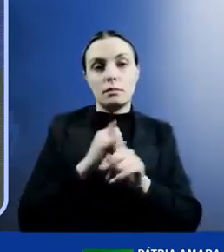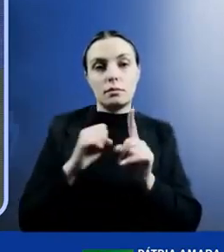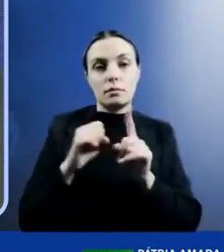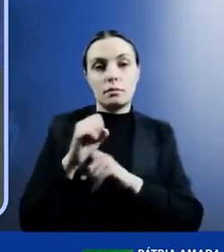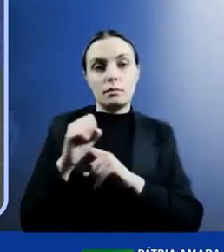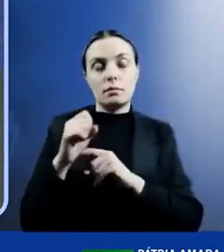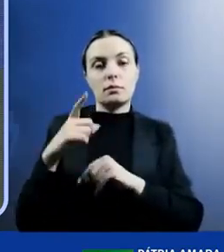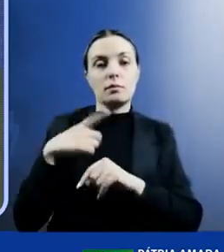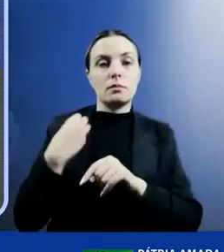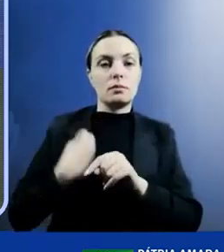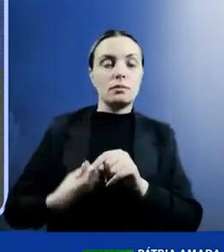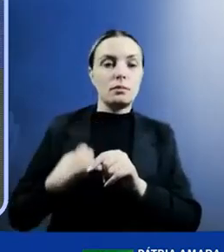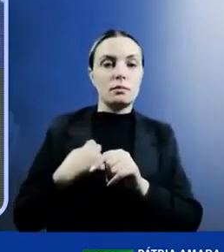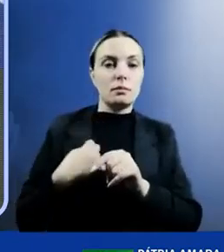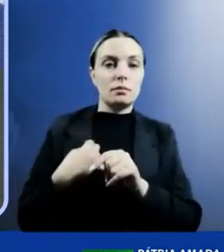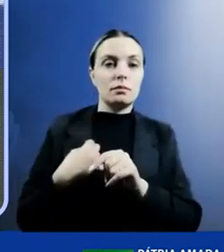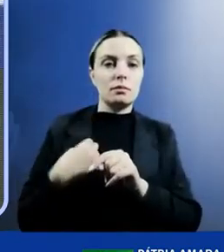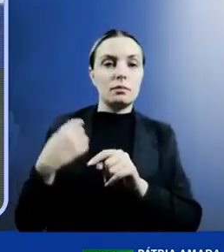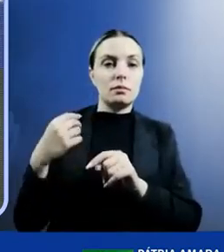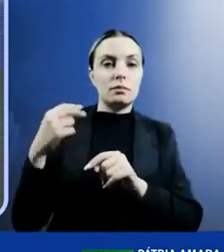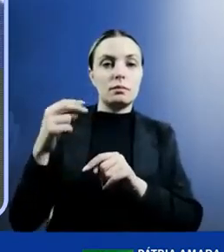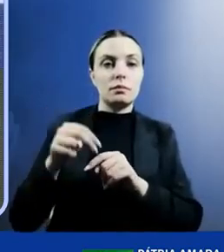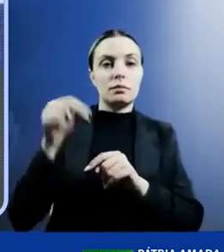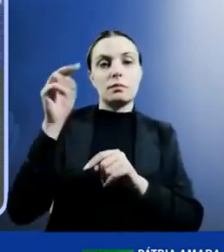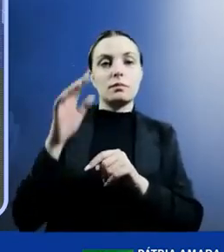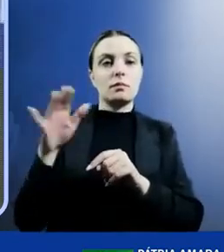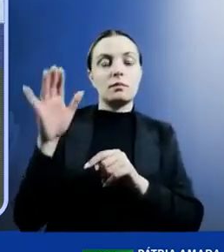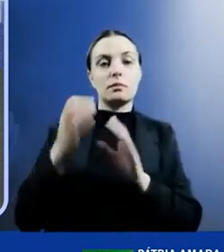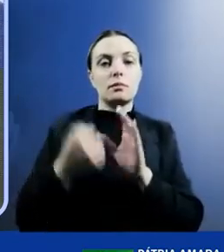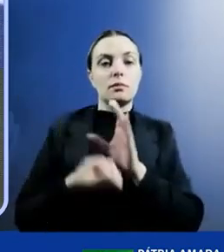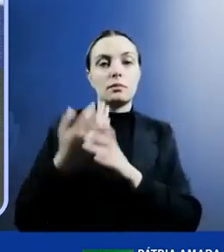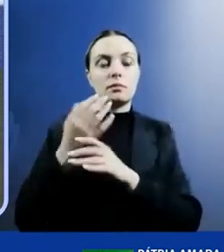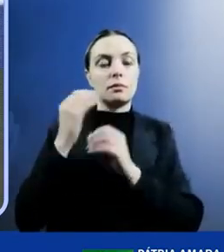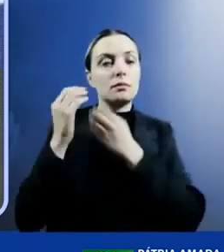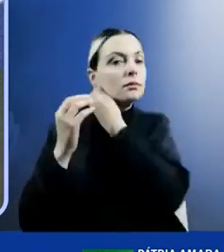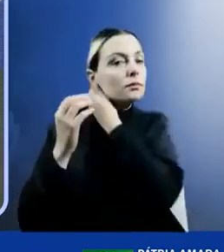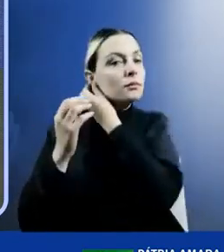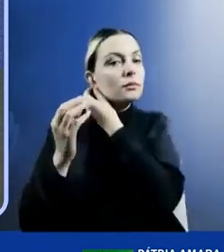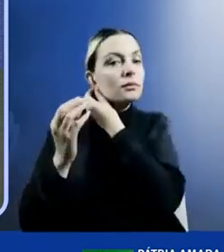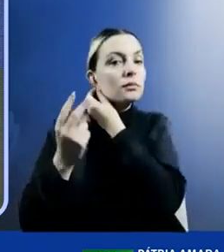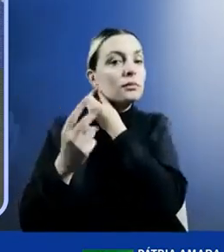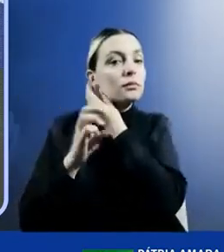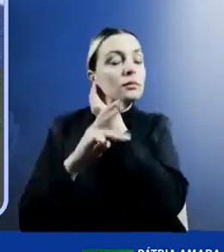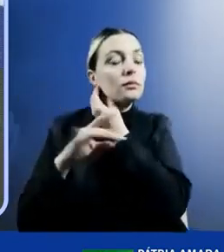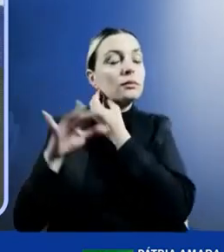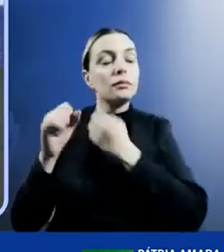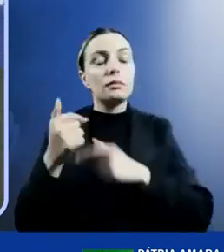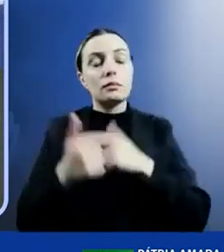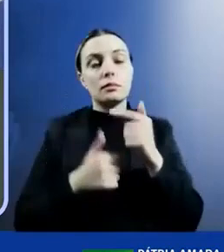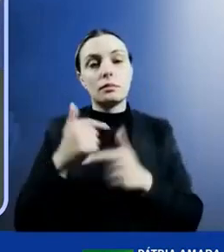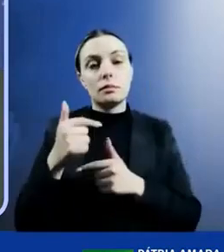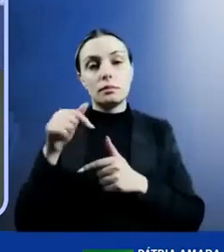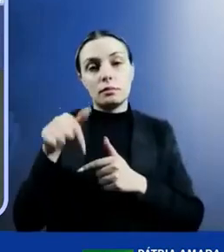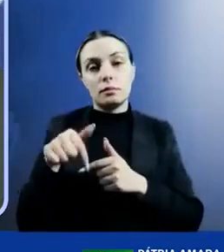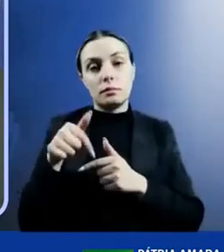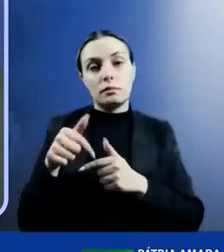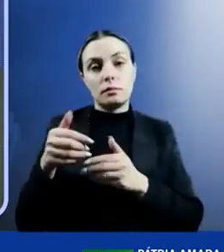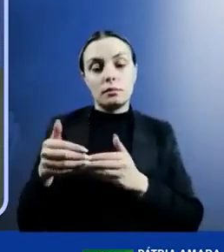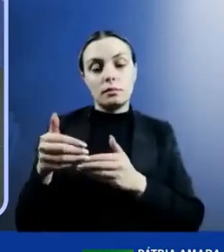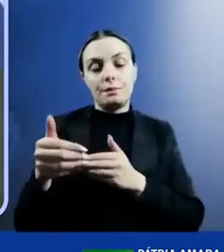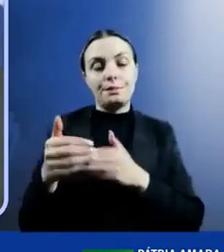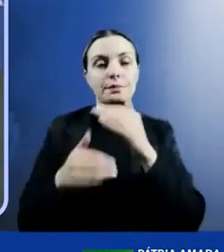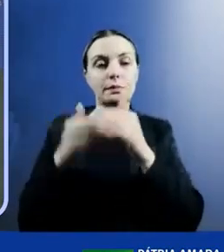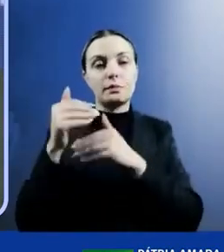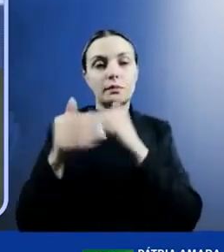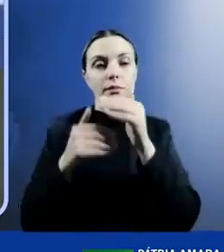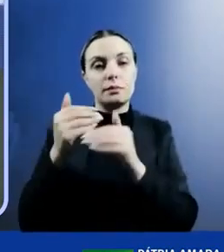previstos para o Nordeste a criação de 2 milhões de empregos neste processo de